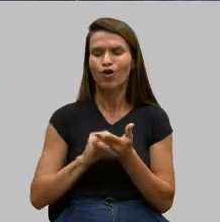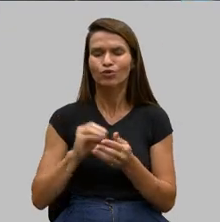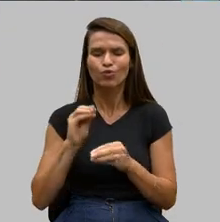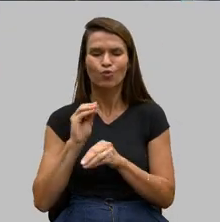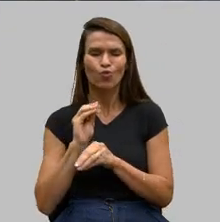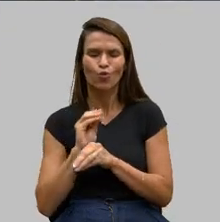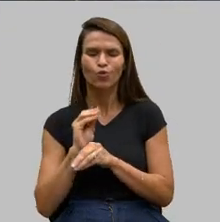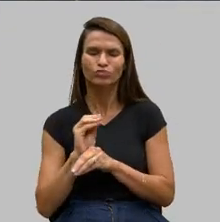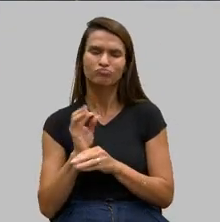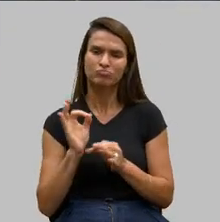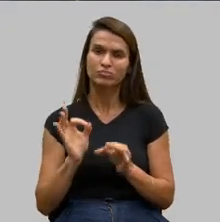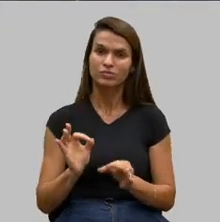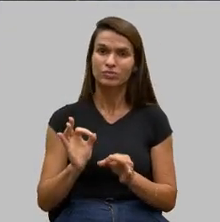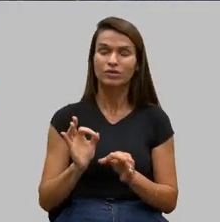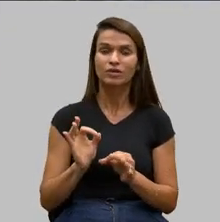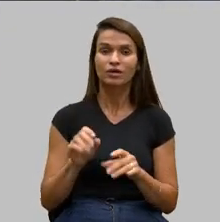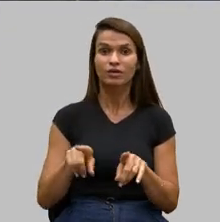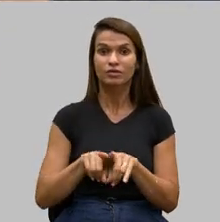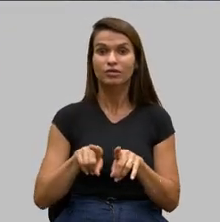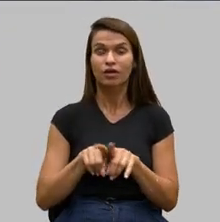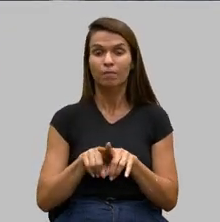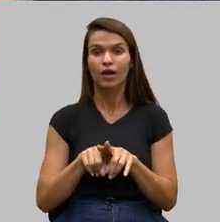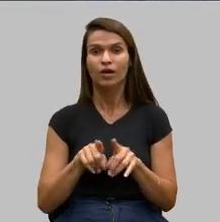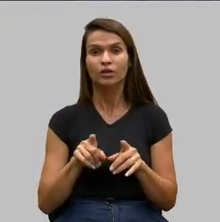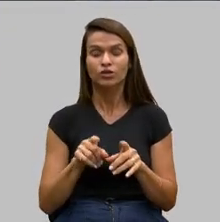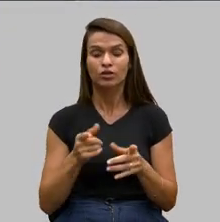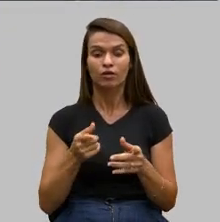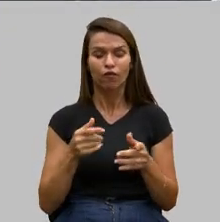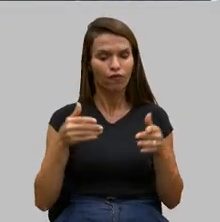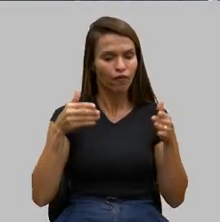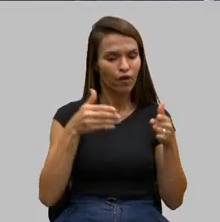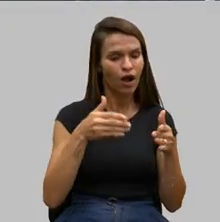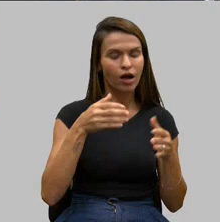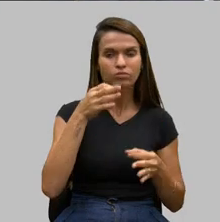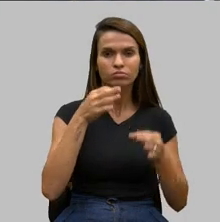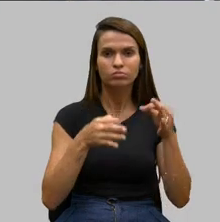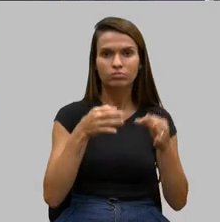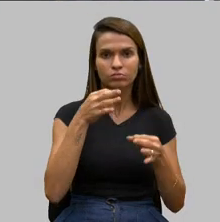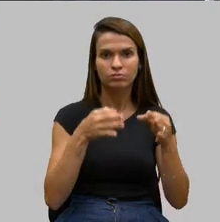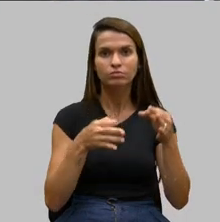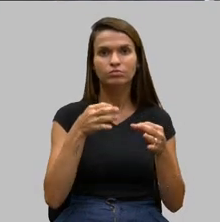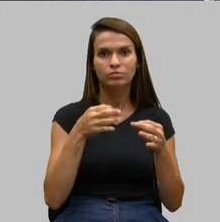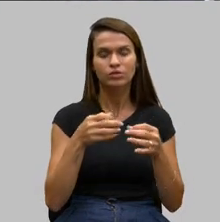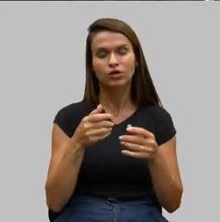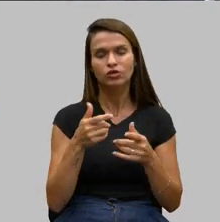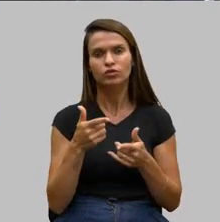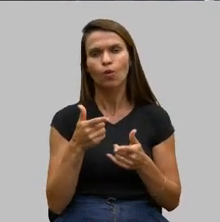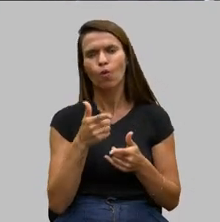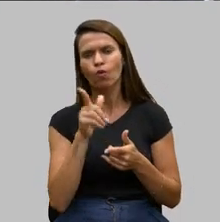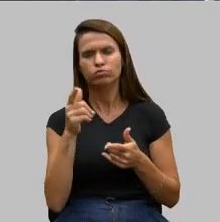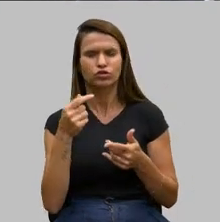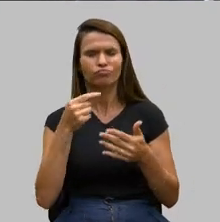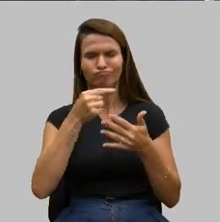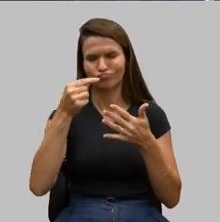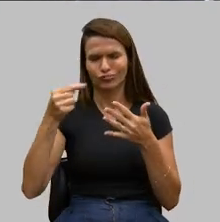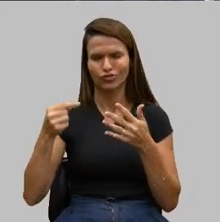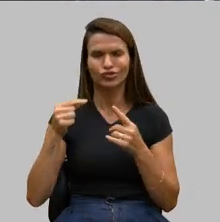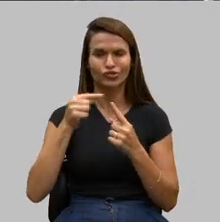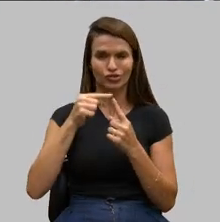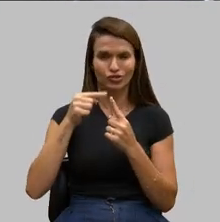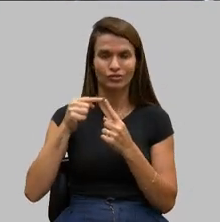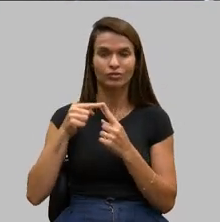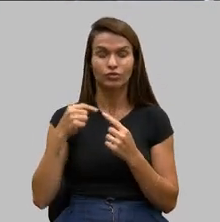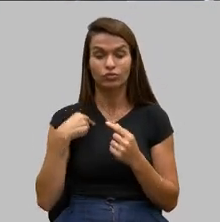e por outro lado até por ordem judicial de pessoas que estão em determinadas situações Então são situações como essa que a